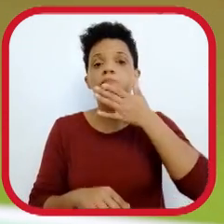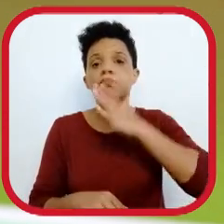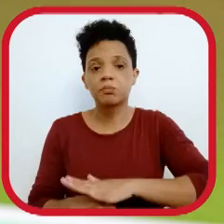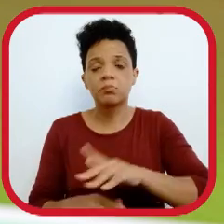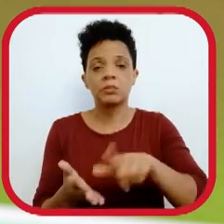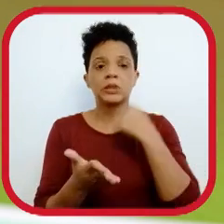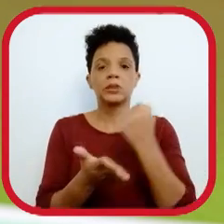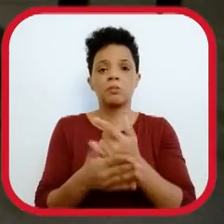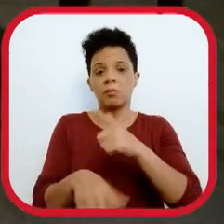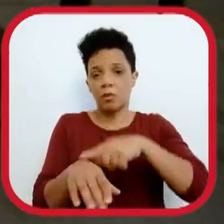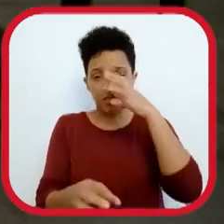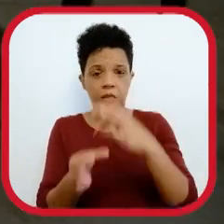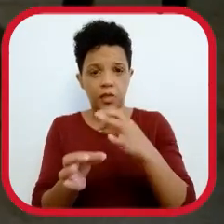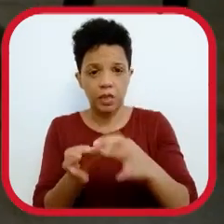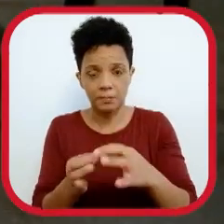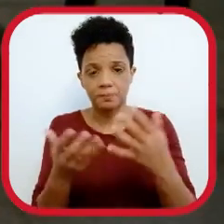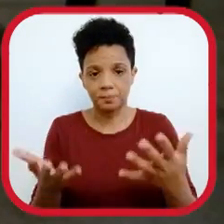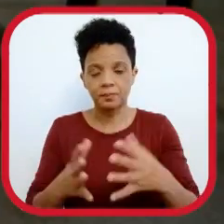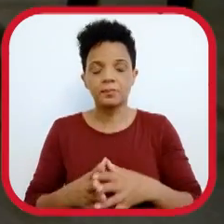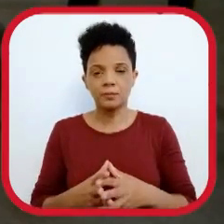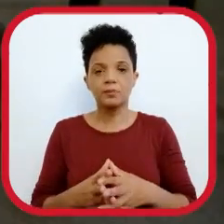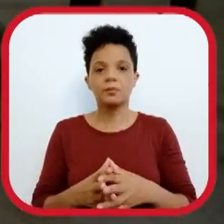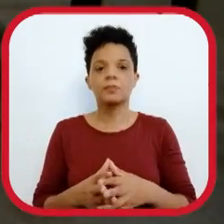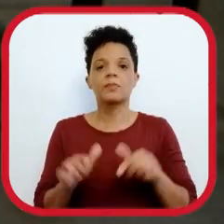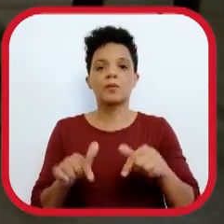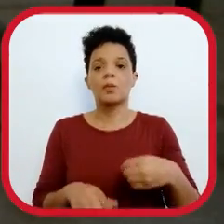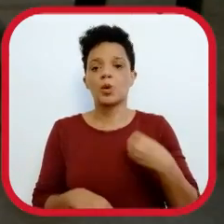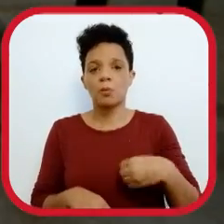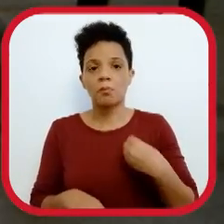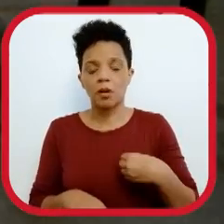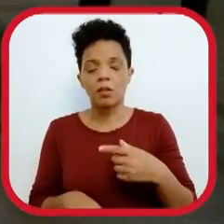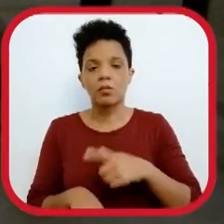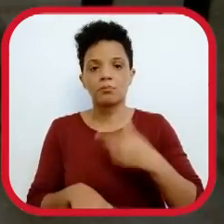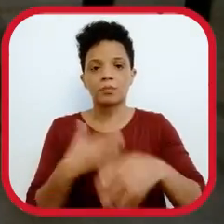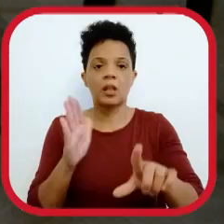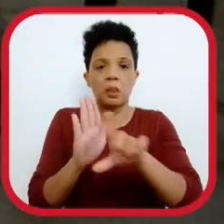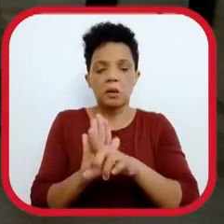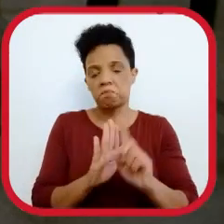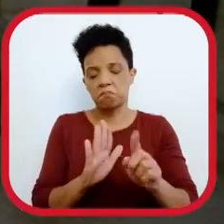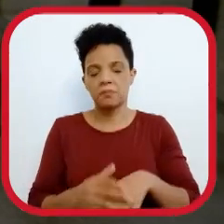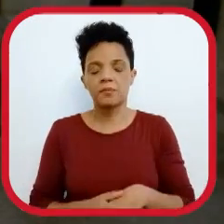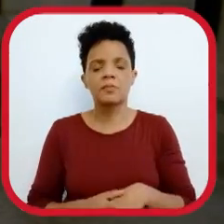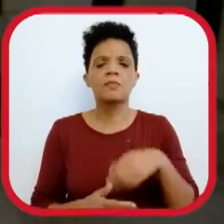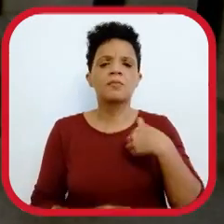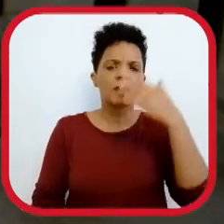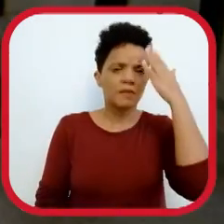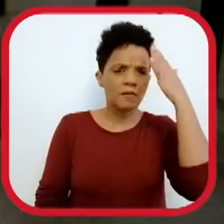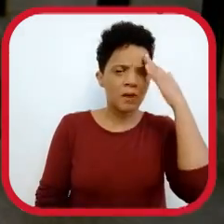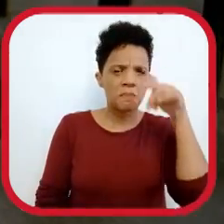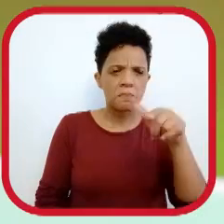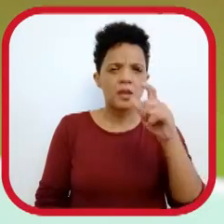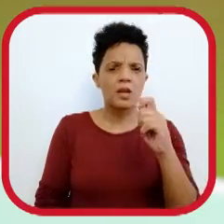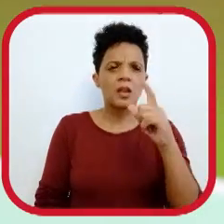democracia é felizmente sempre temporária, não é? Que eu não estou minimamente preocupada com a perenidade da lei, sinceramente.